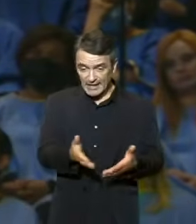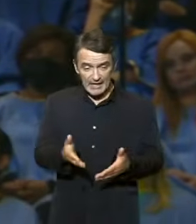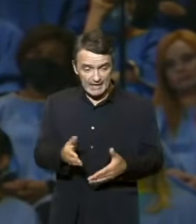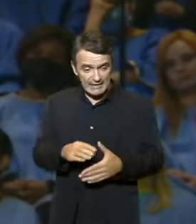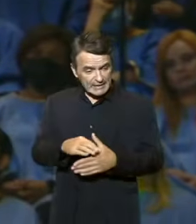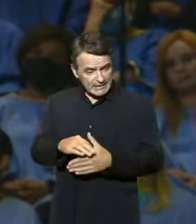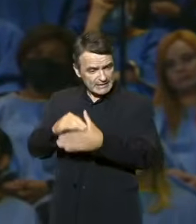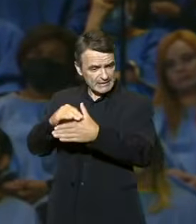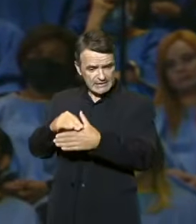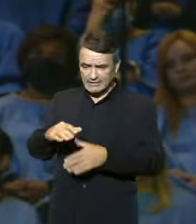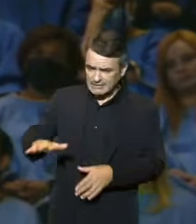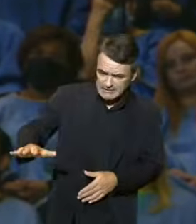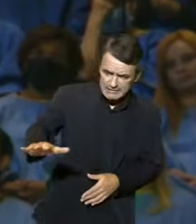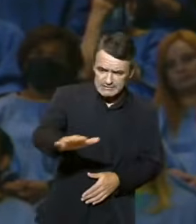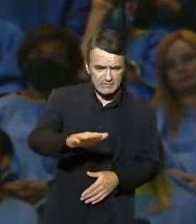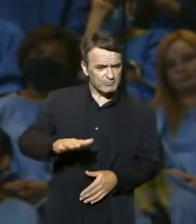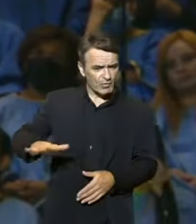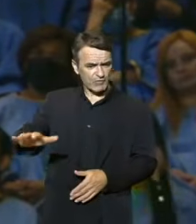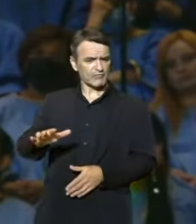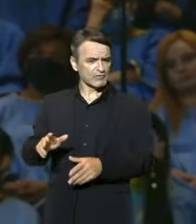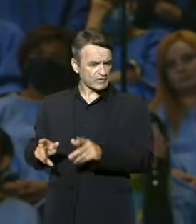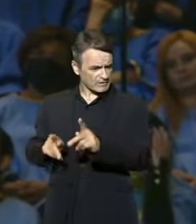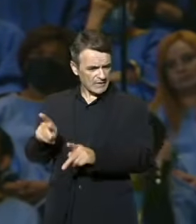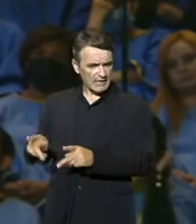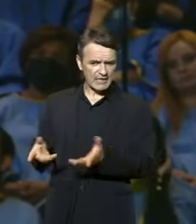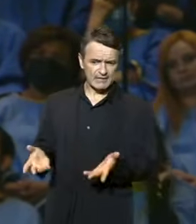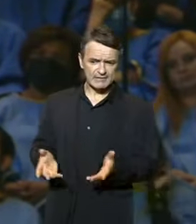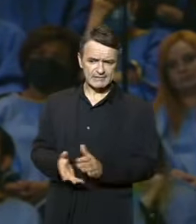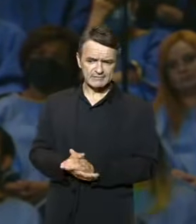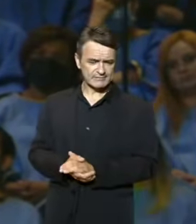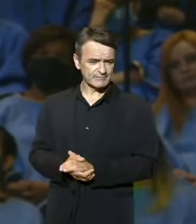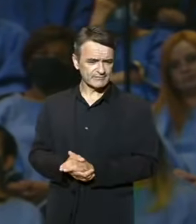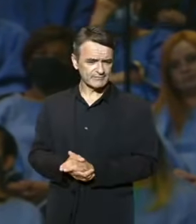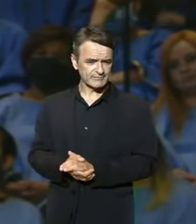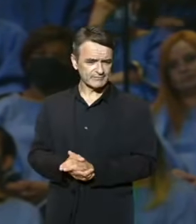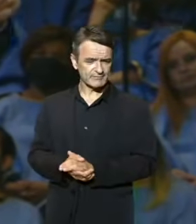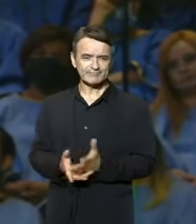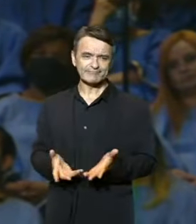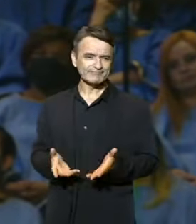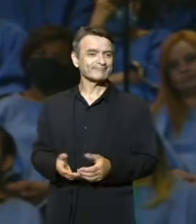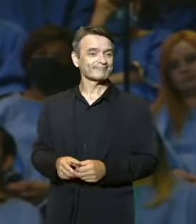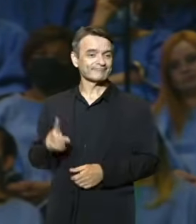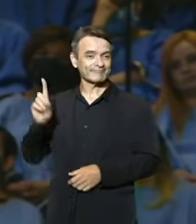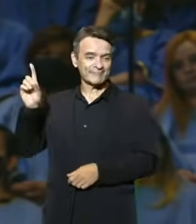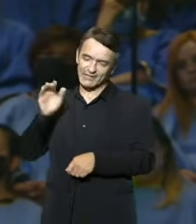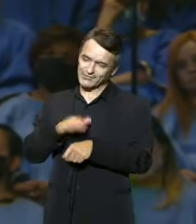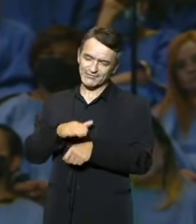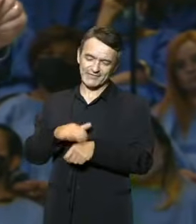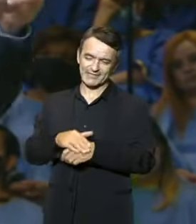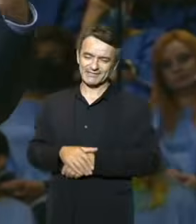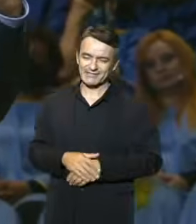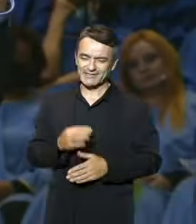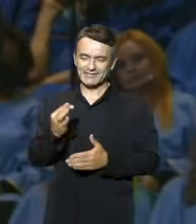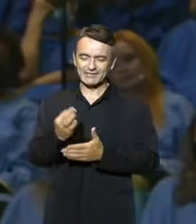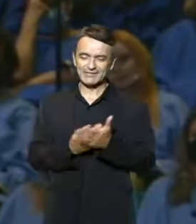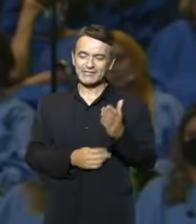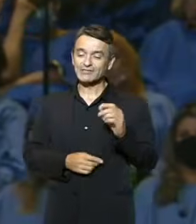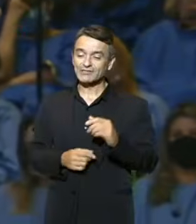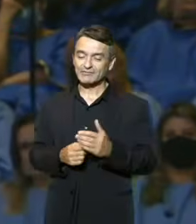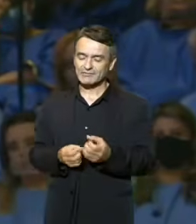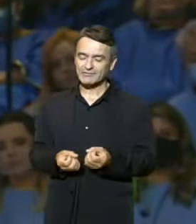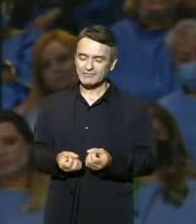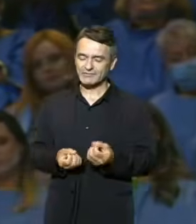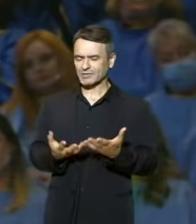e trabalharem no meio das questões desse povo. E assim Deus fez. E o texto vai dizer que esses homens foram